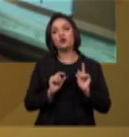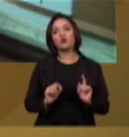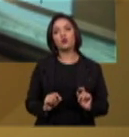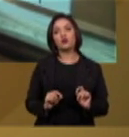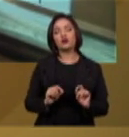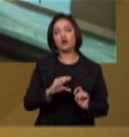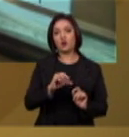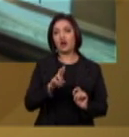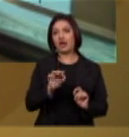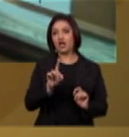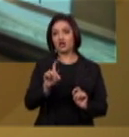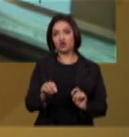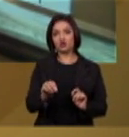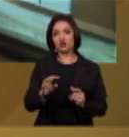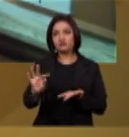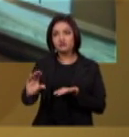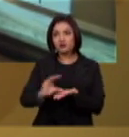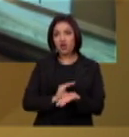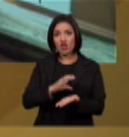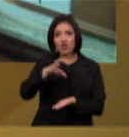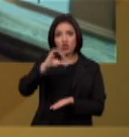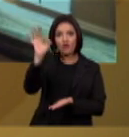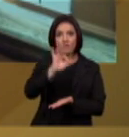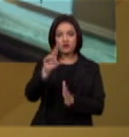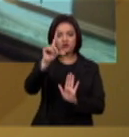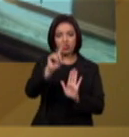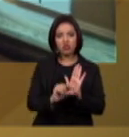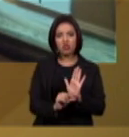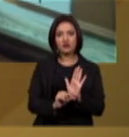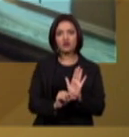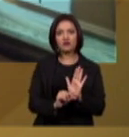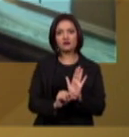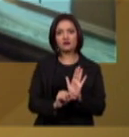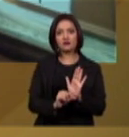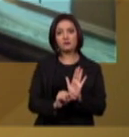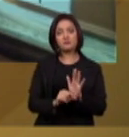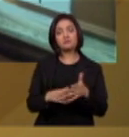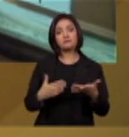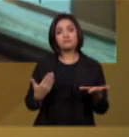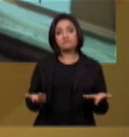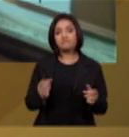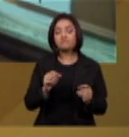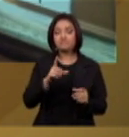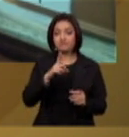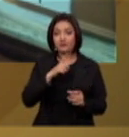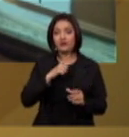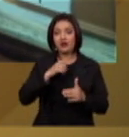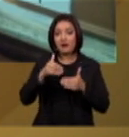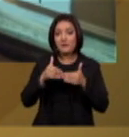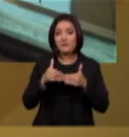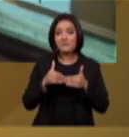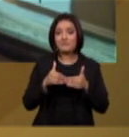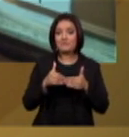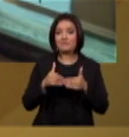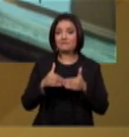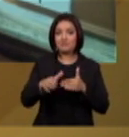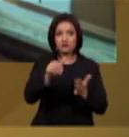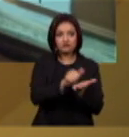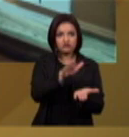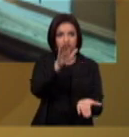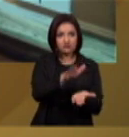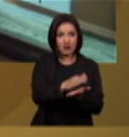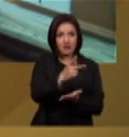ao crédito de 9%, no que se aponta que a partir da expedição